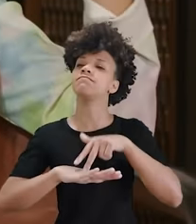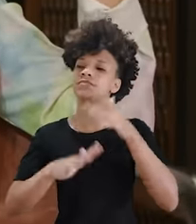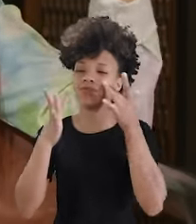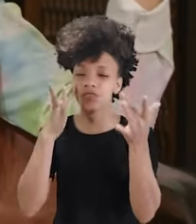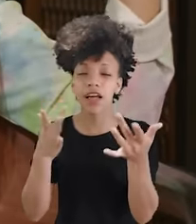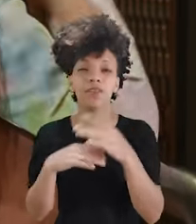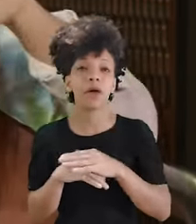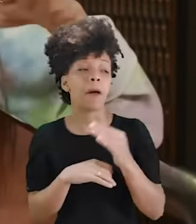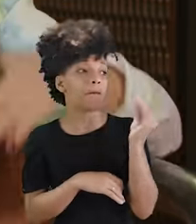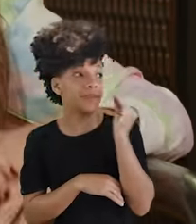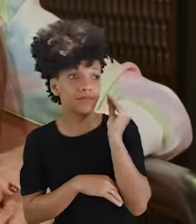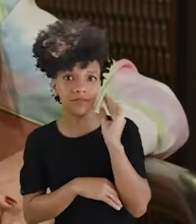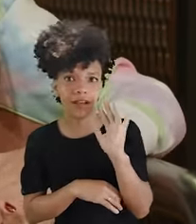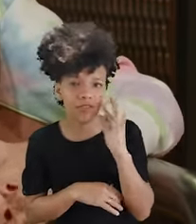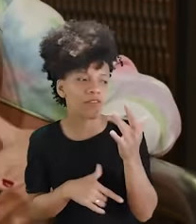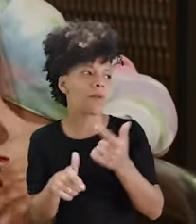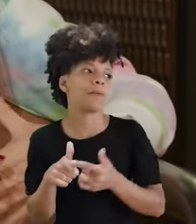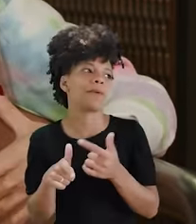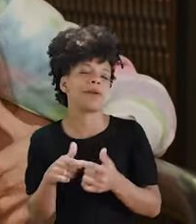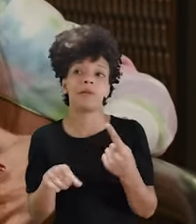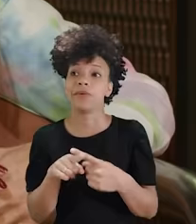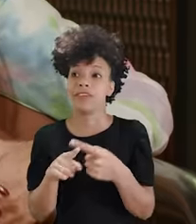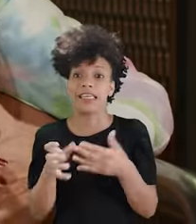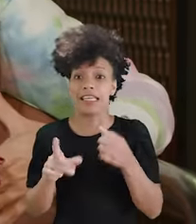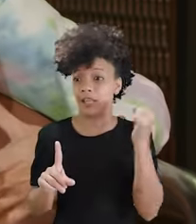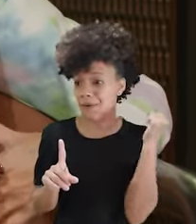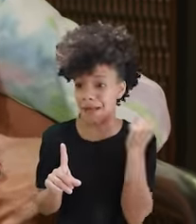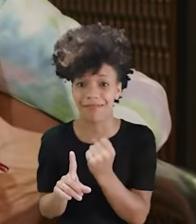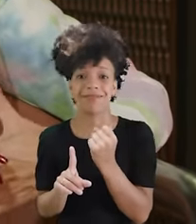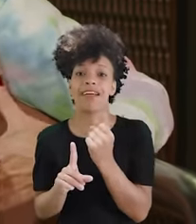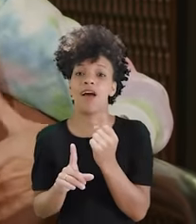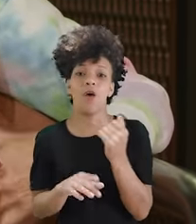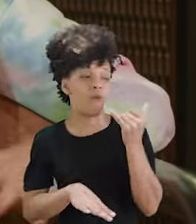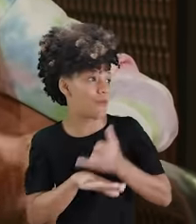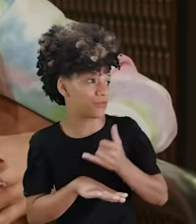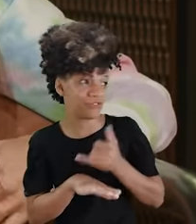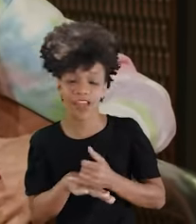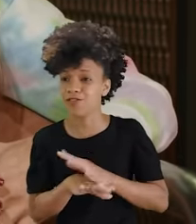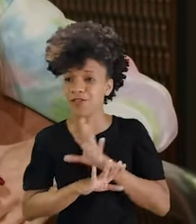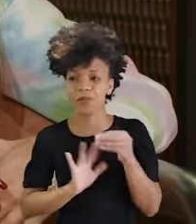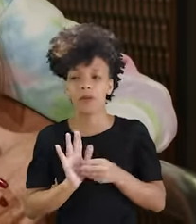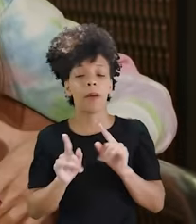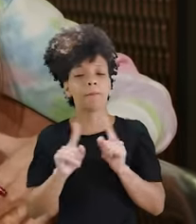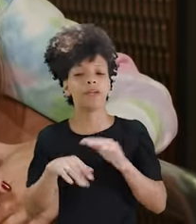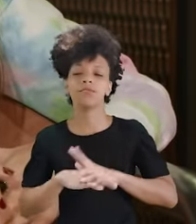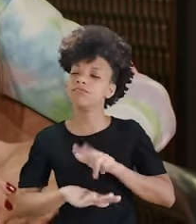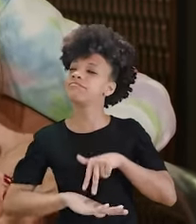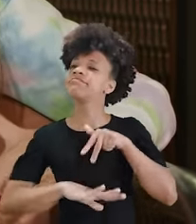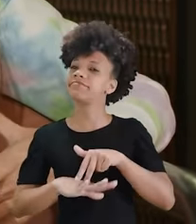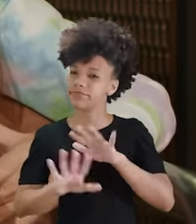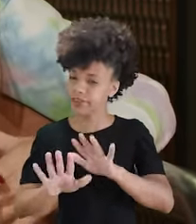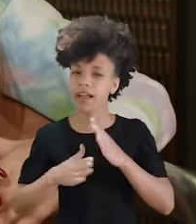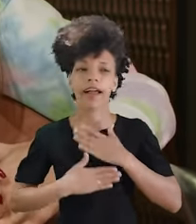caras lá no teatro para tentar salvar a situação e queriam matar o capitão matar todo mundo né e eu